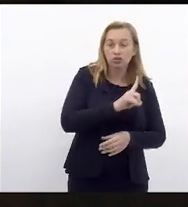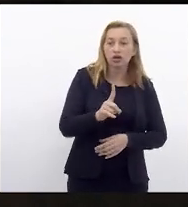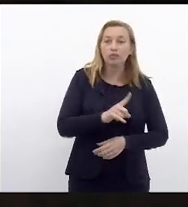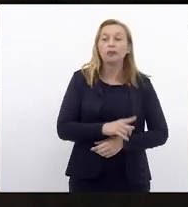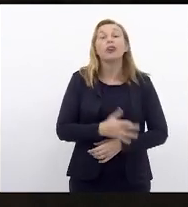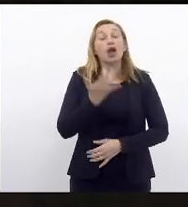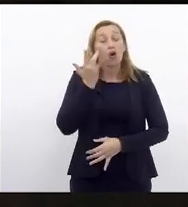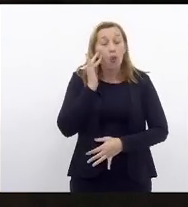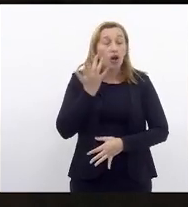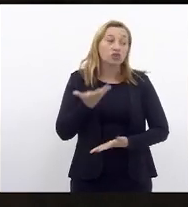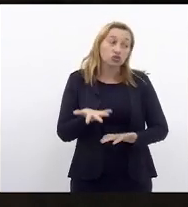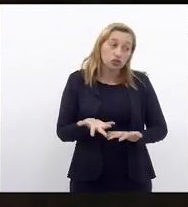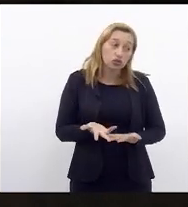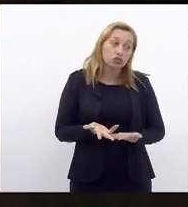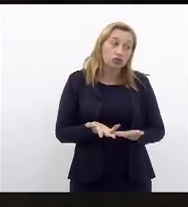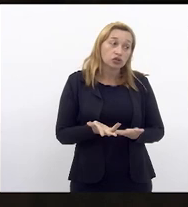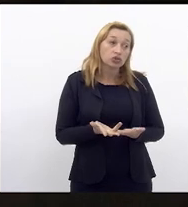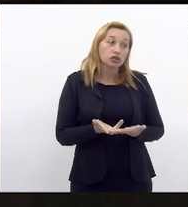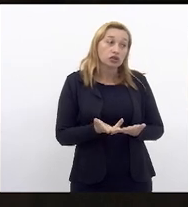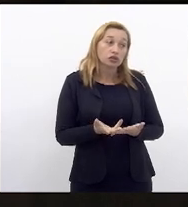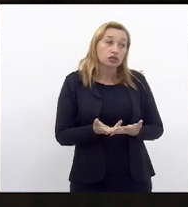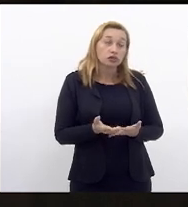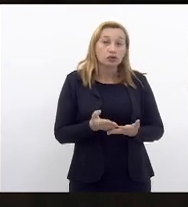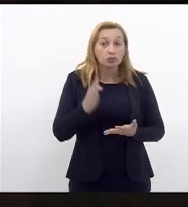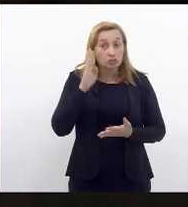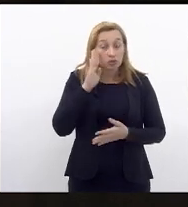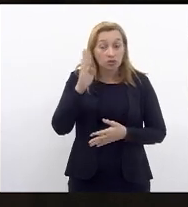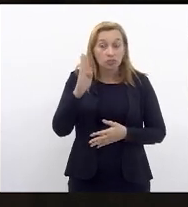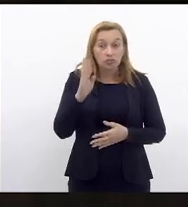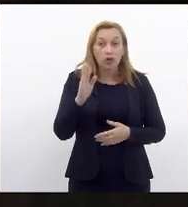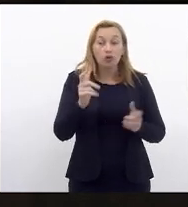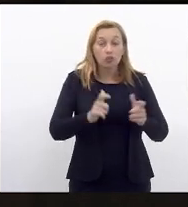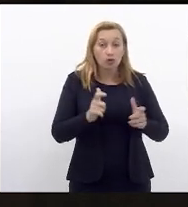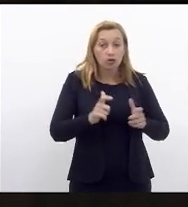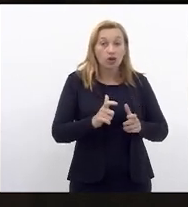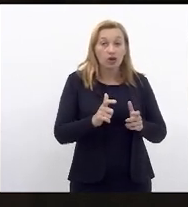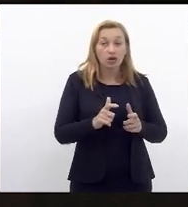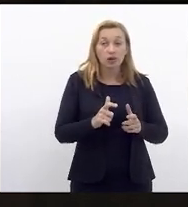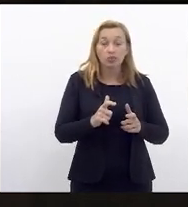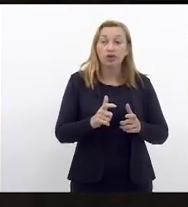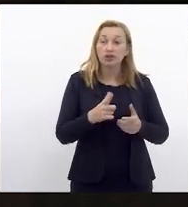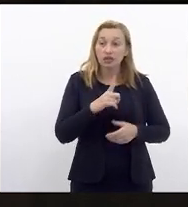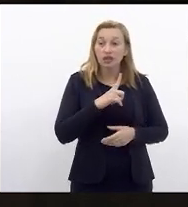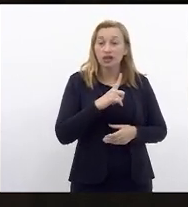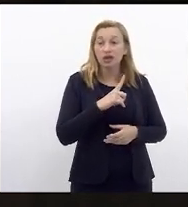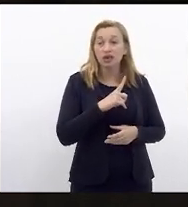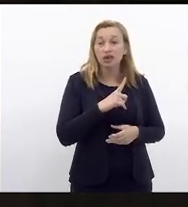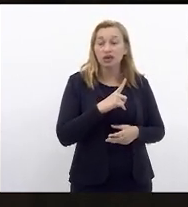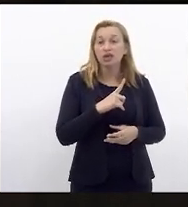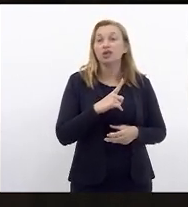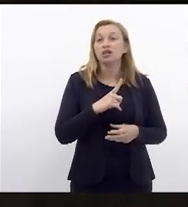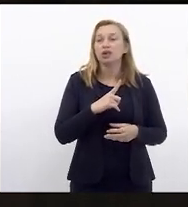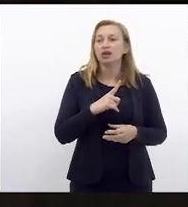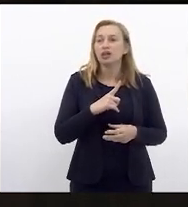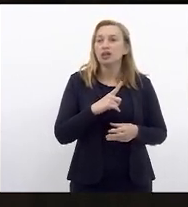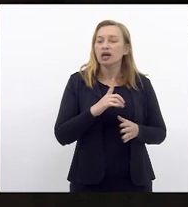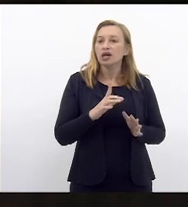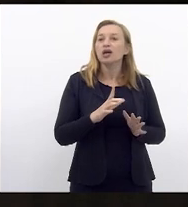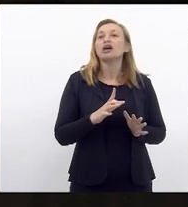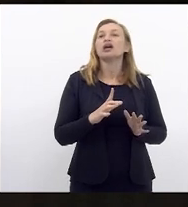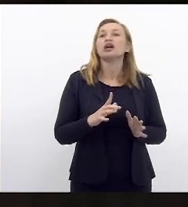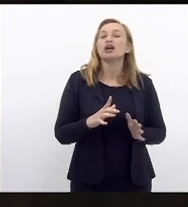acho que uma das prerrogativas para ocupar esses cargos também seria a humildade, além